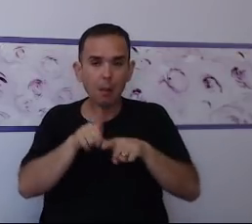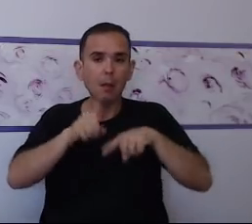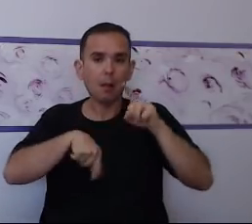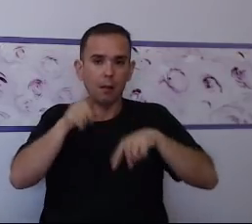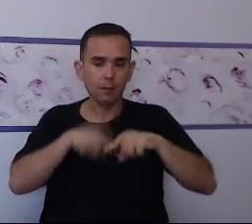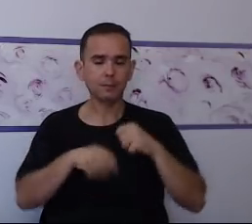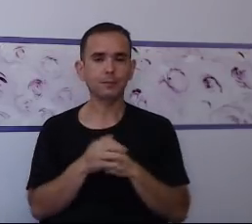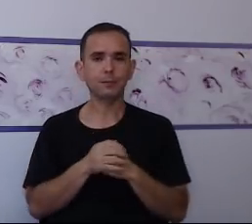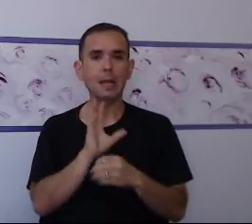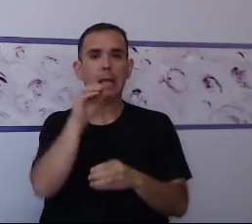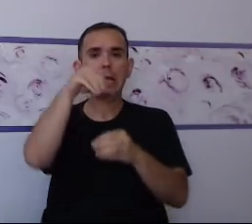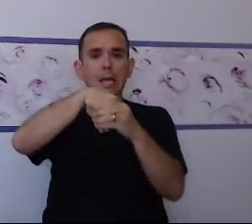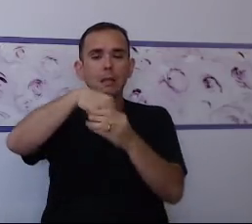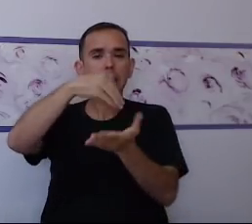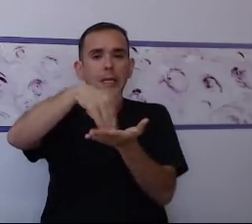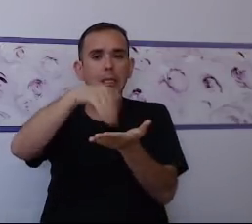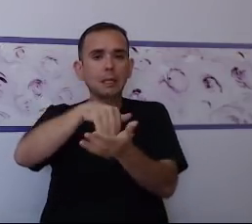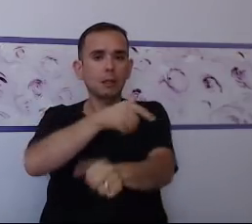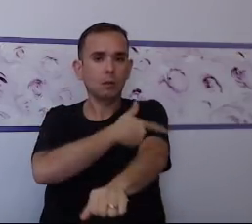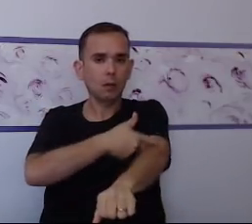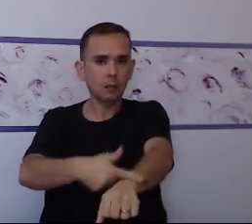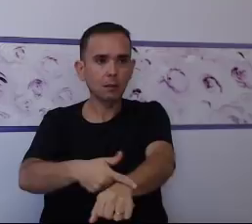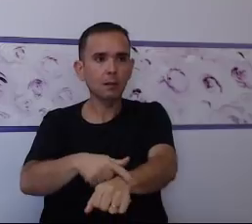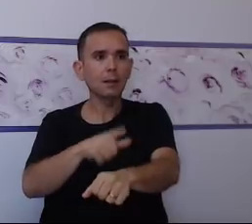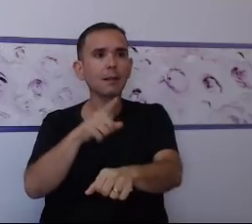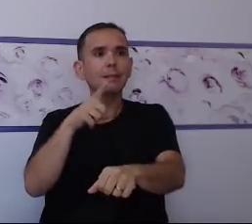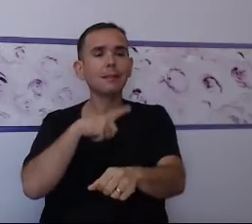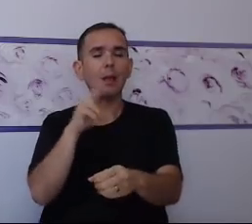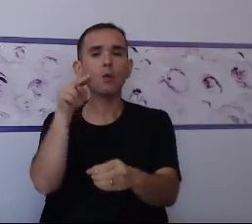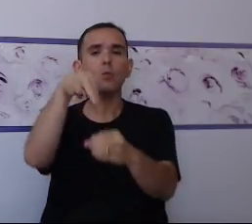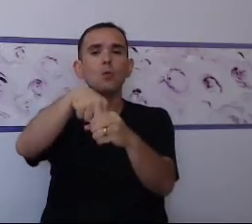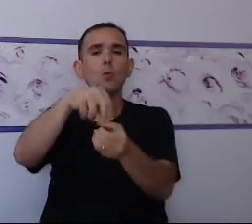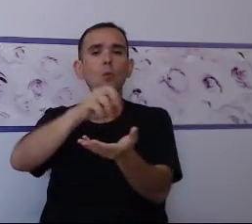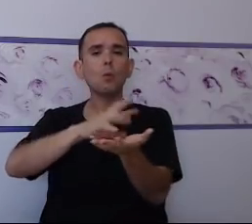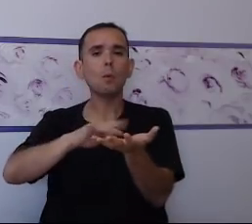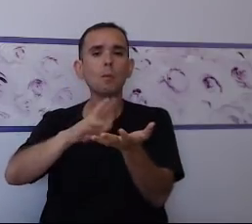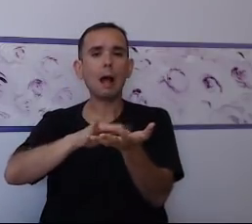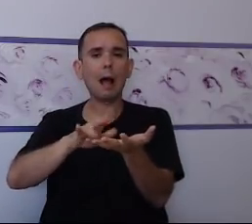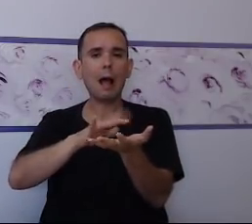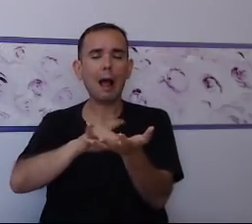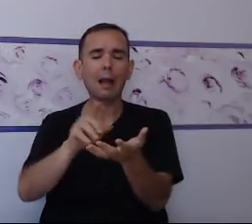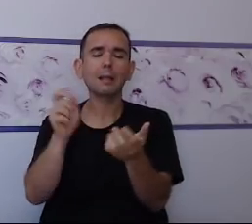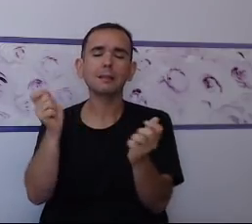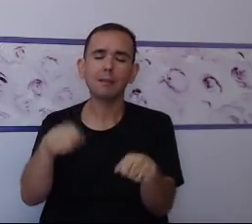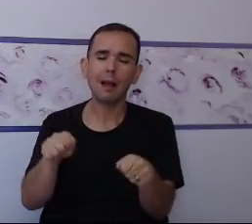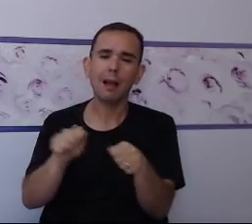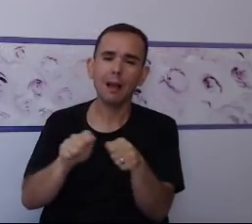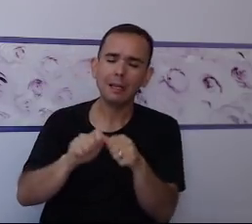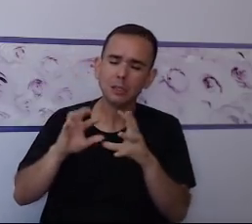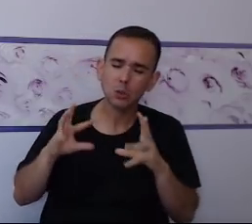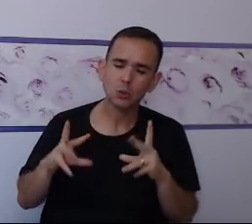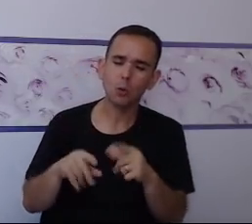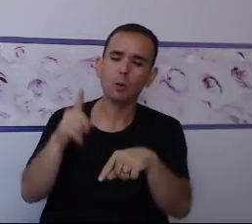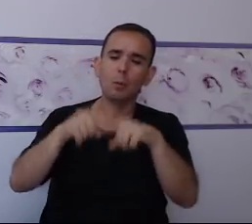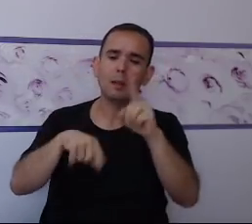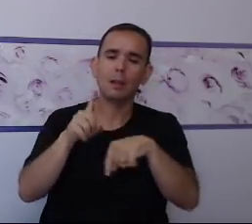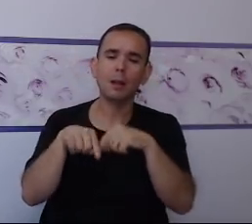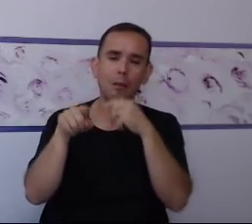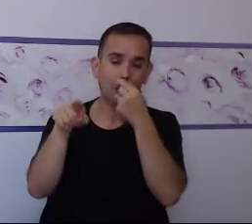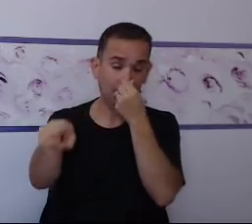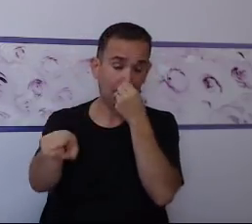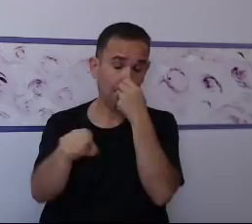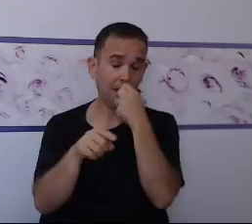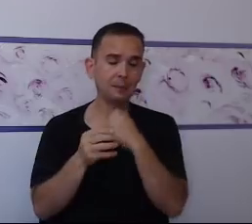equipamentos. Dentro da Secretaria de Educação, nós temos o núcleo Braille, que é o núcleo que confecciona todo esse material,